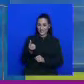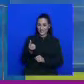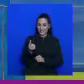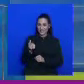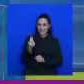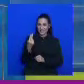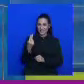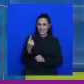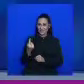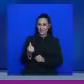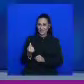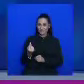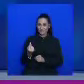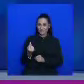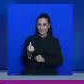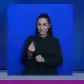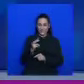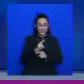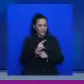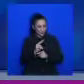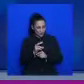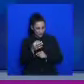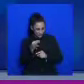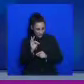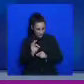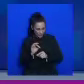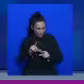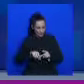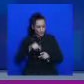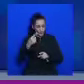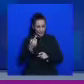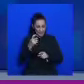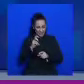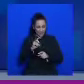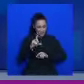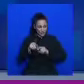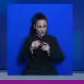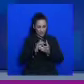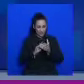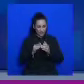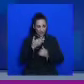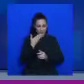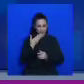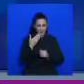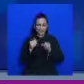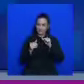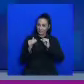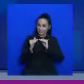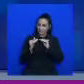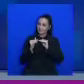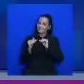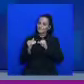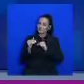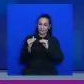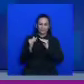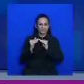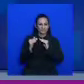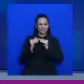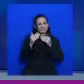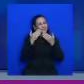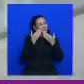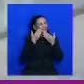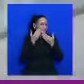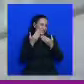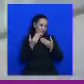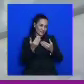16 e 21. Senhores auditores, os senhores confirmam os 15 números sorteados da Loto Fácil? Sim, confirmo. Sim, confirmo.